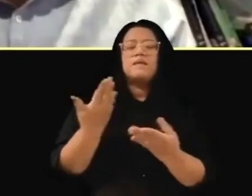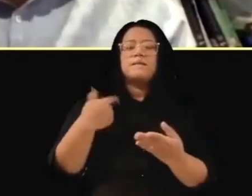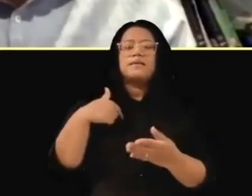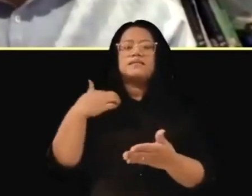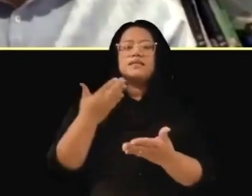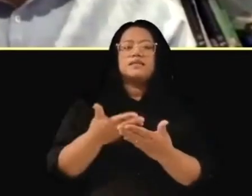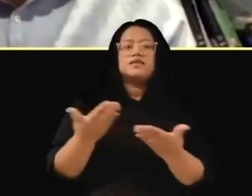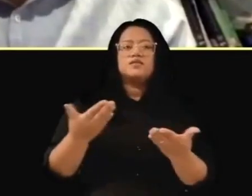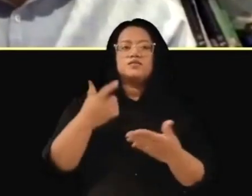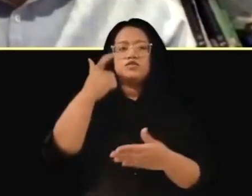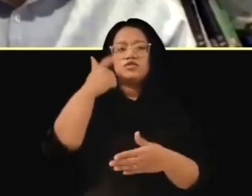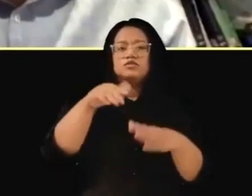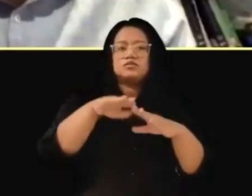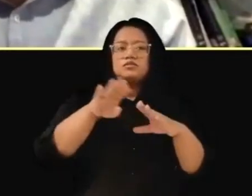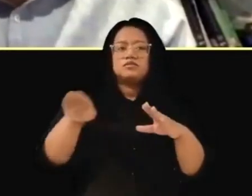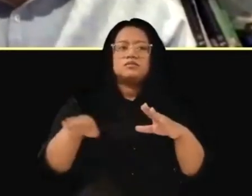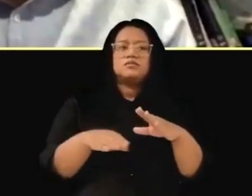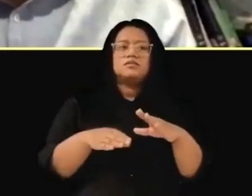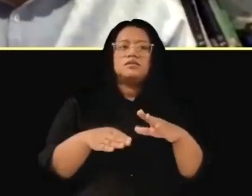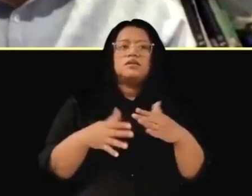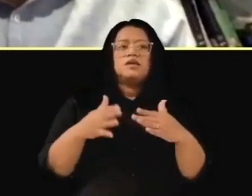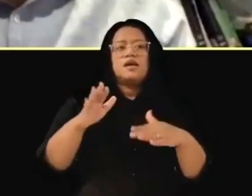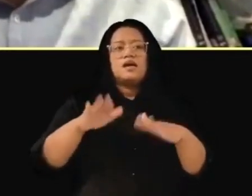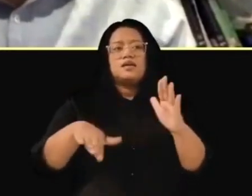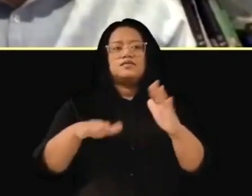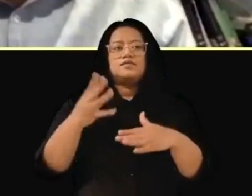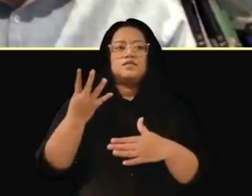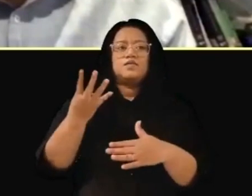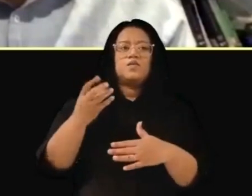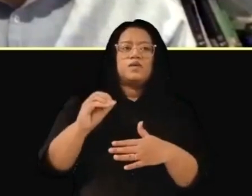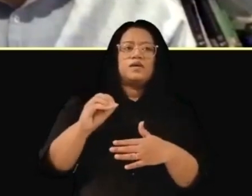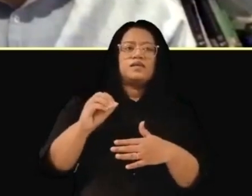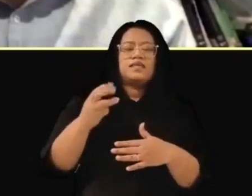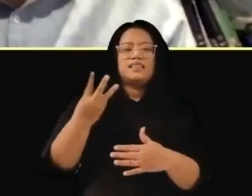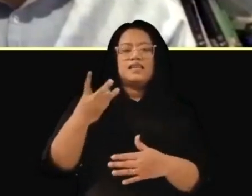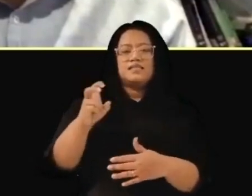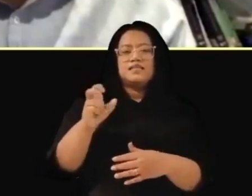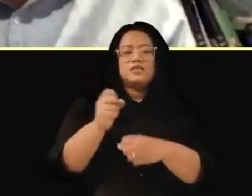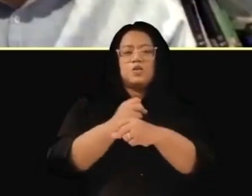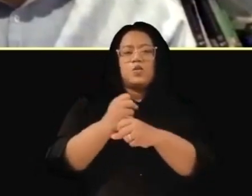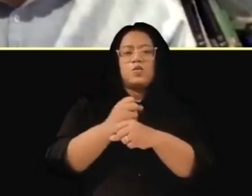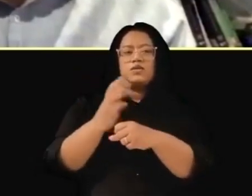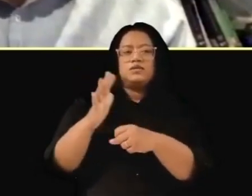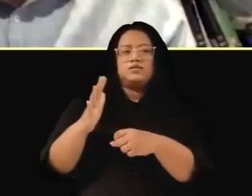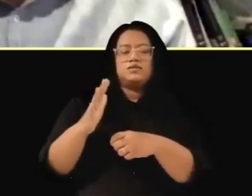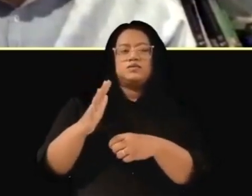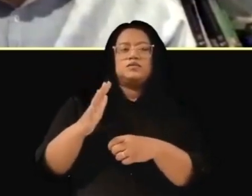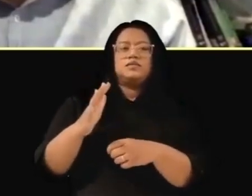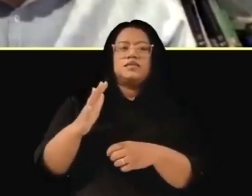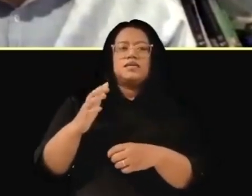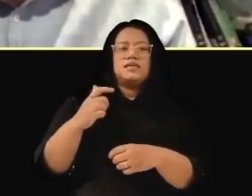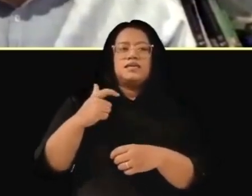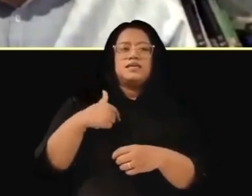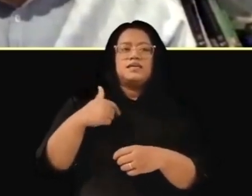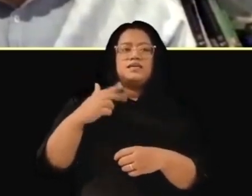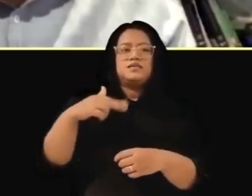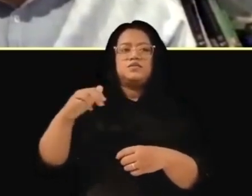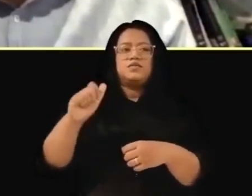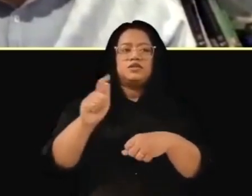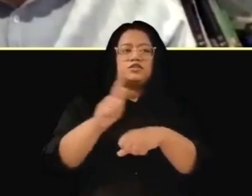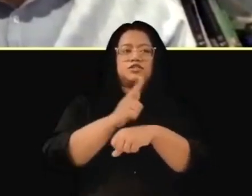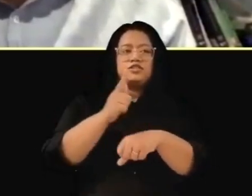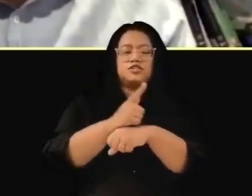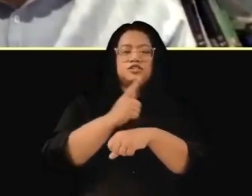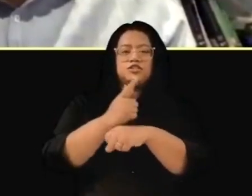uma figura minoritária, ao ponto de, em 40, quase 35 anos, vamos arredondar, eu assumi o cargo de gestão no último